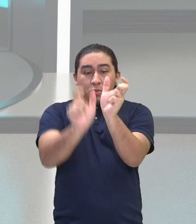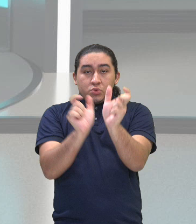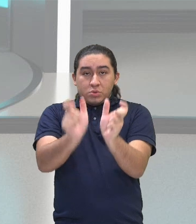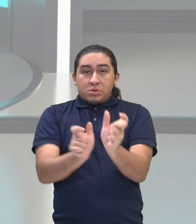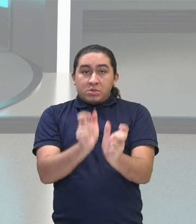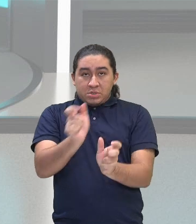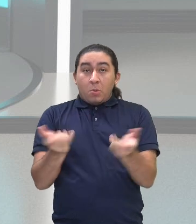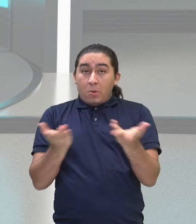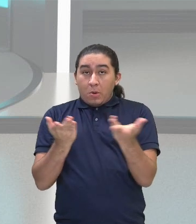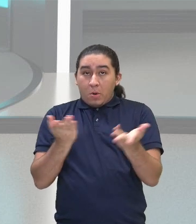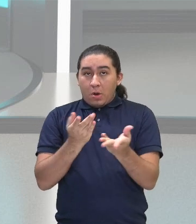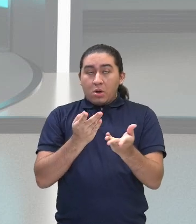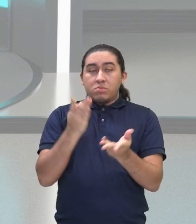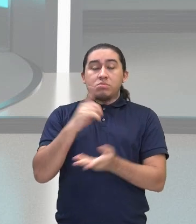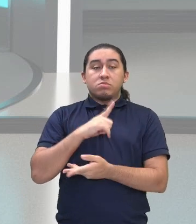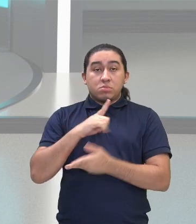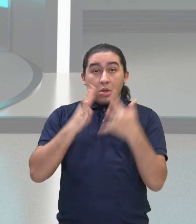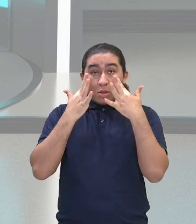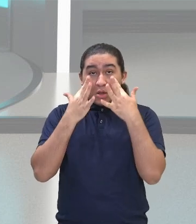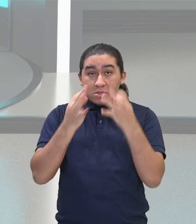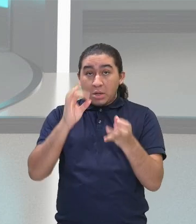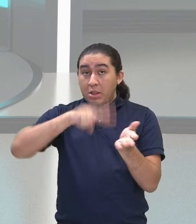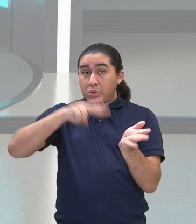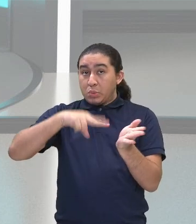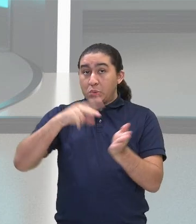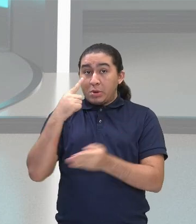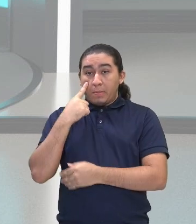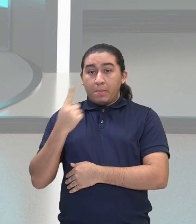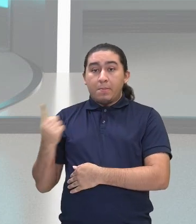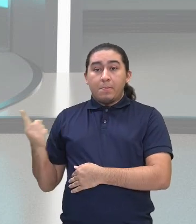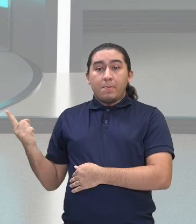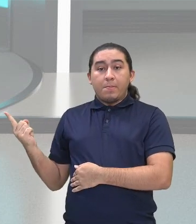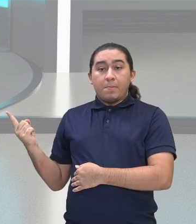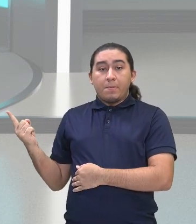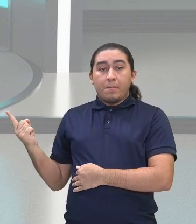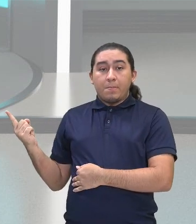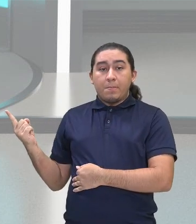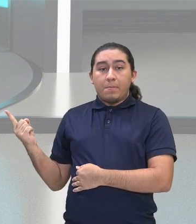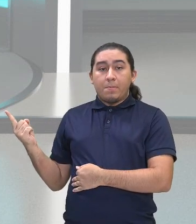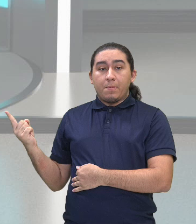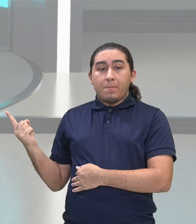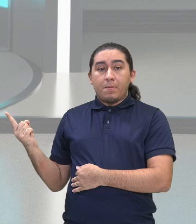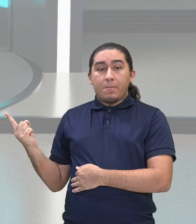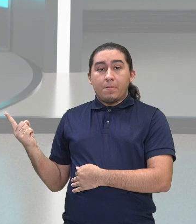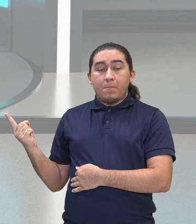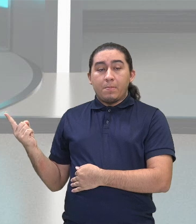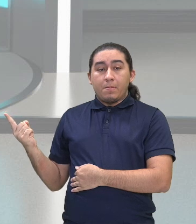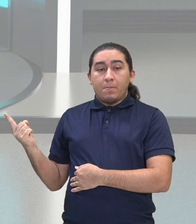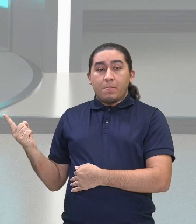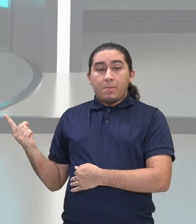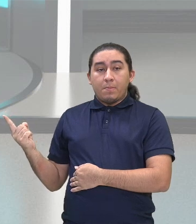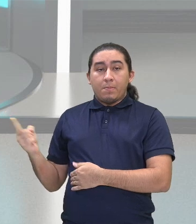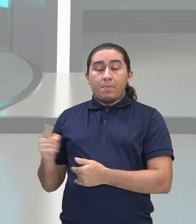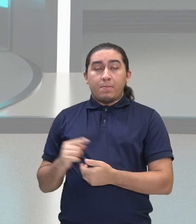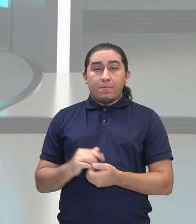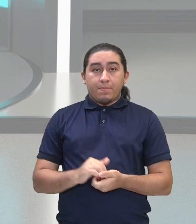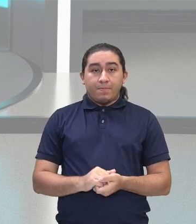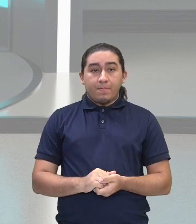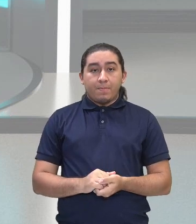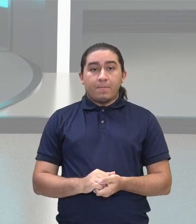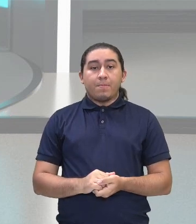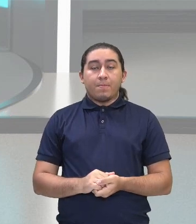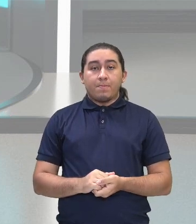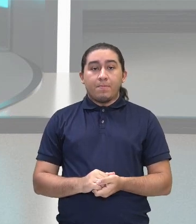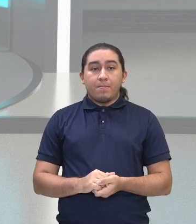lerá. Nós leremos, vós lereis e eles lerão.